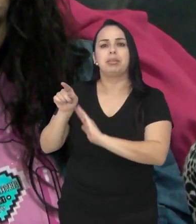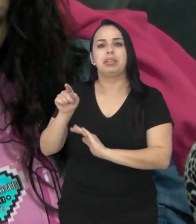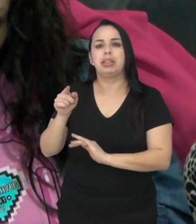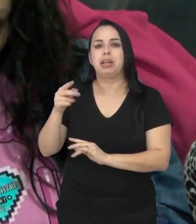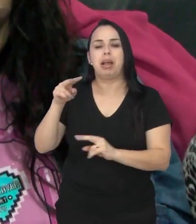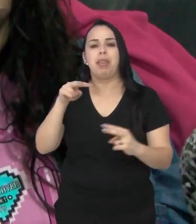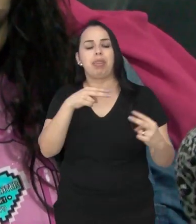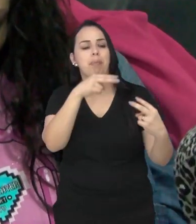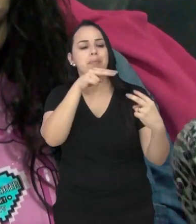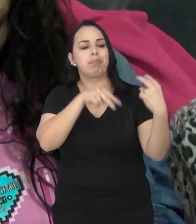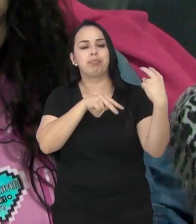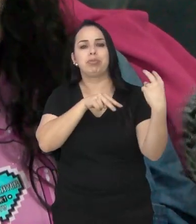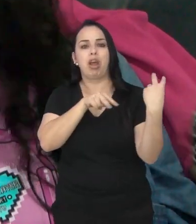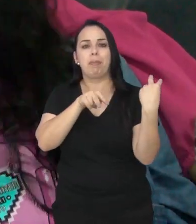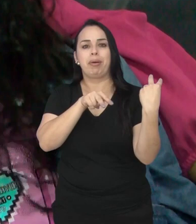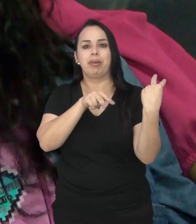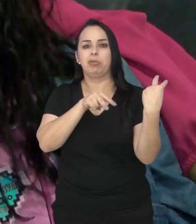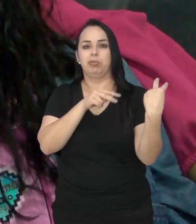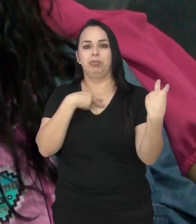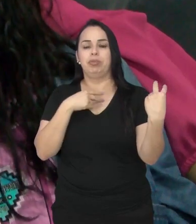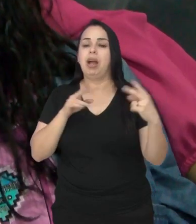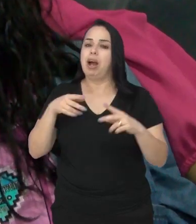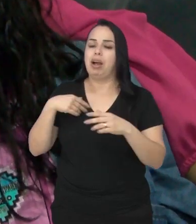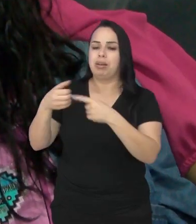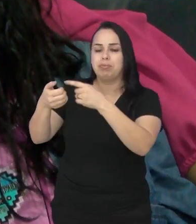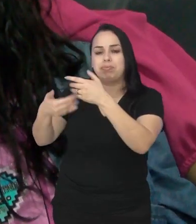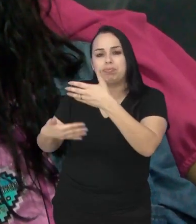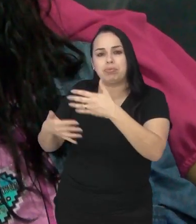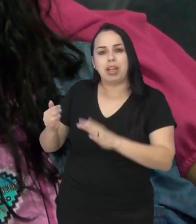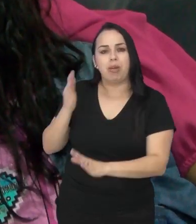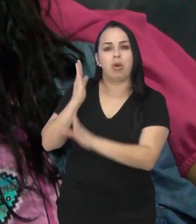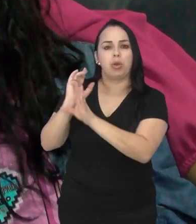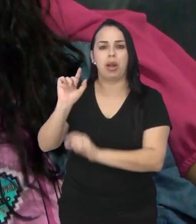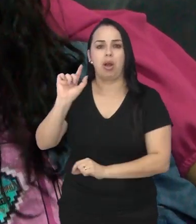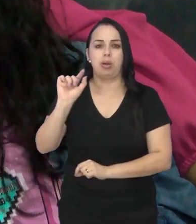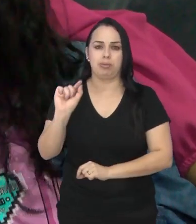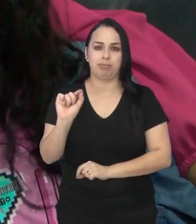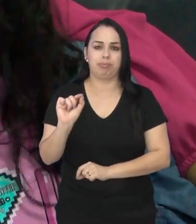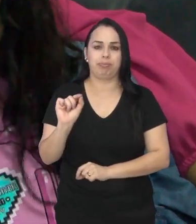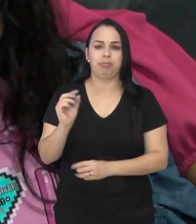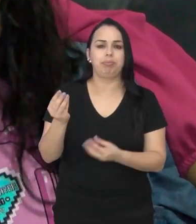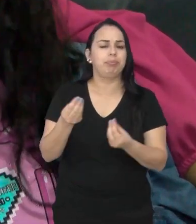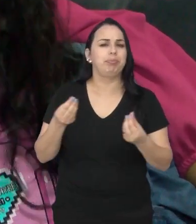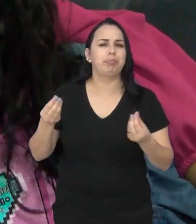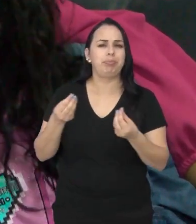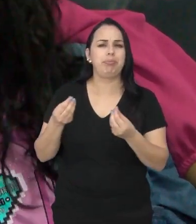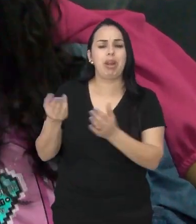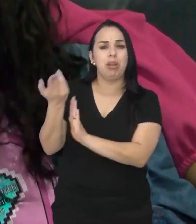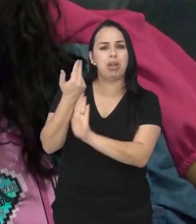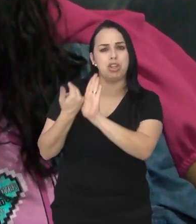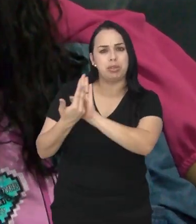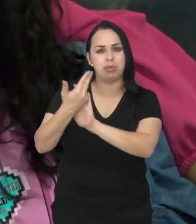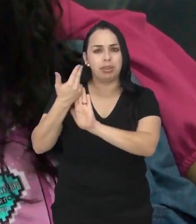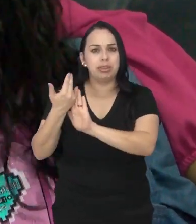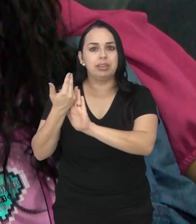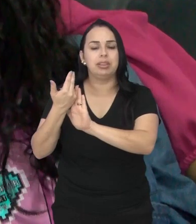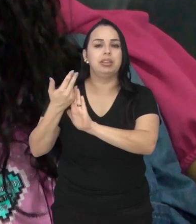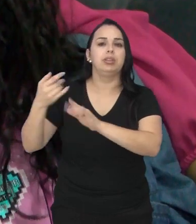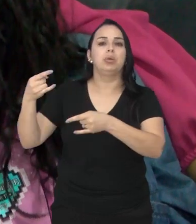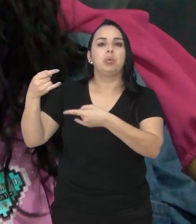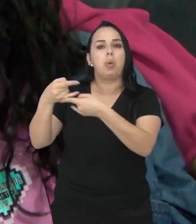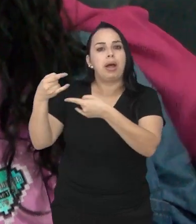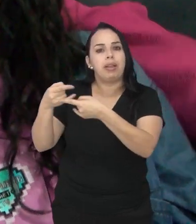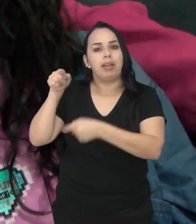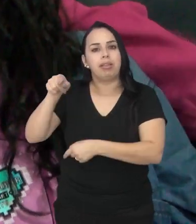a minha filha não me olha. Daí eu vi o que eu achei na época foi como é que fala? Um desenhinho, né? Da Turma da